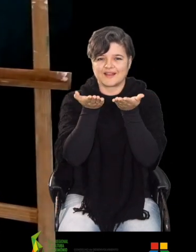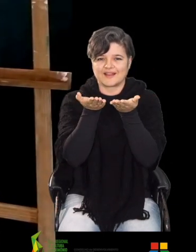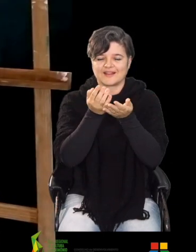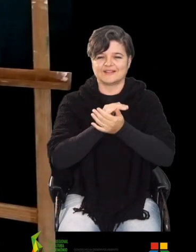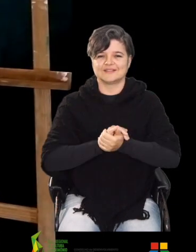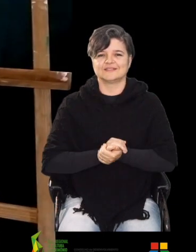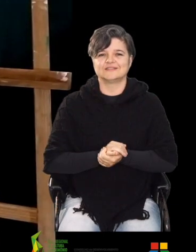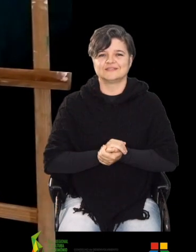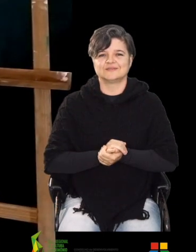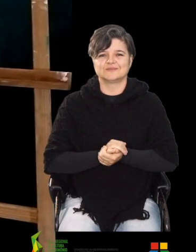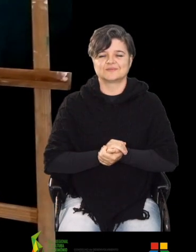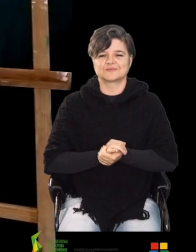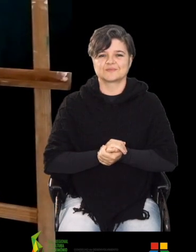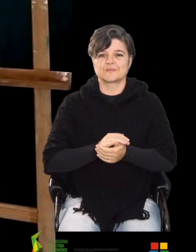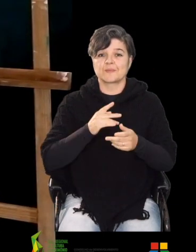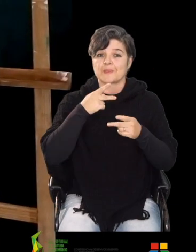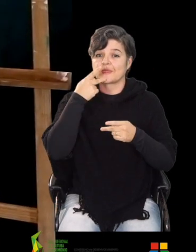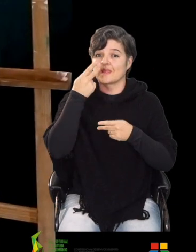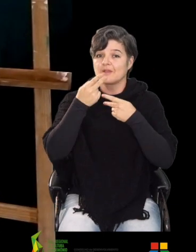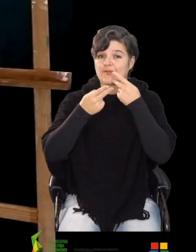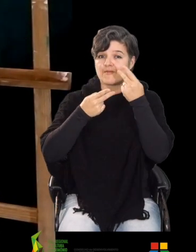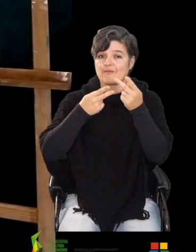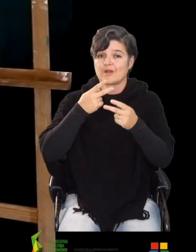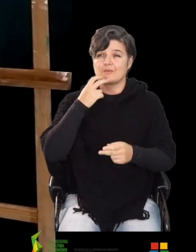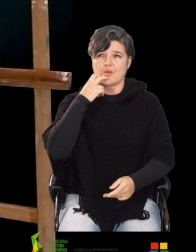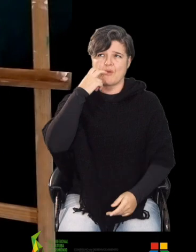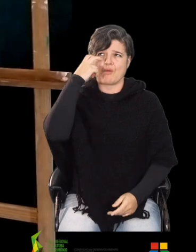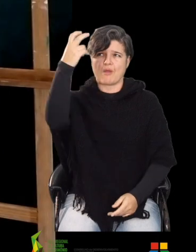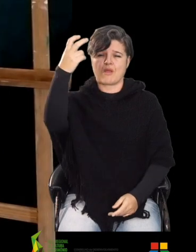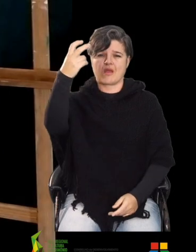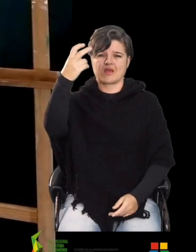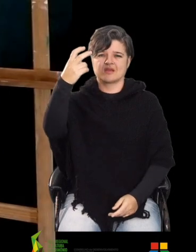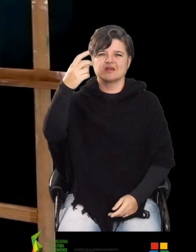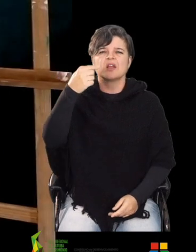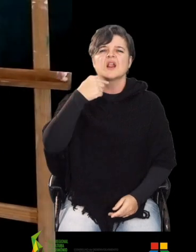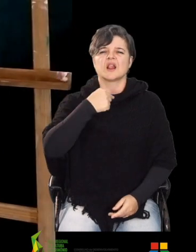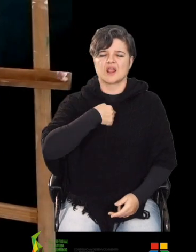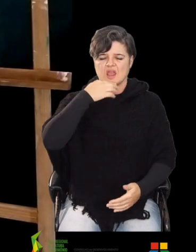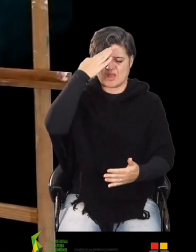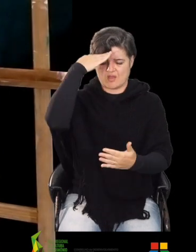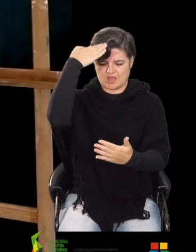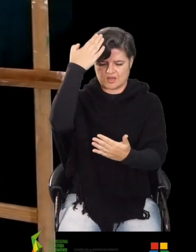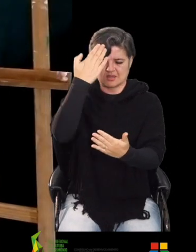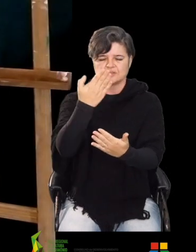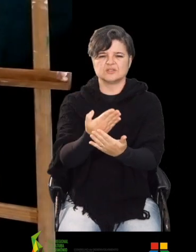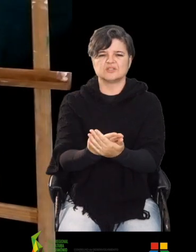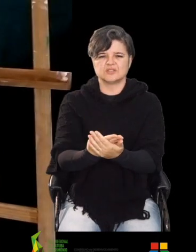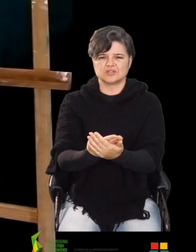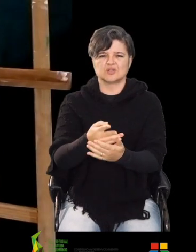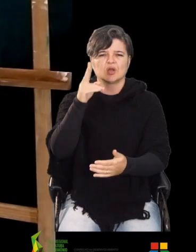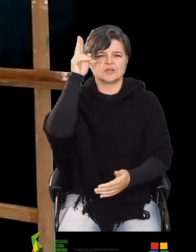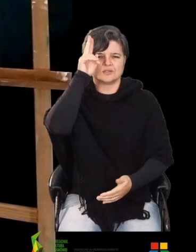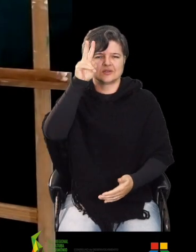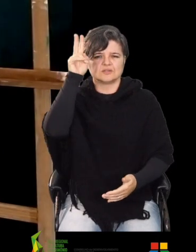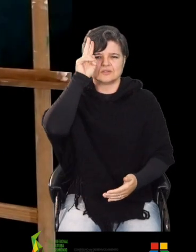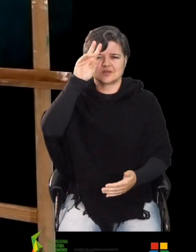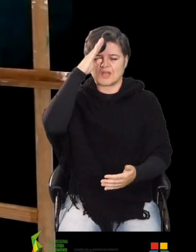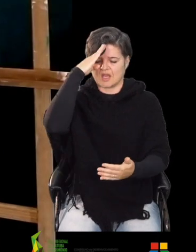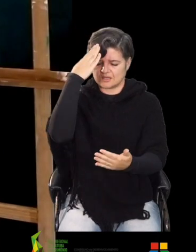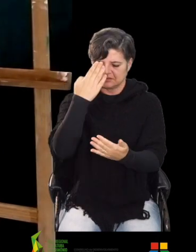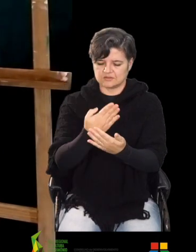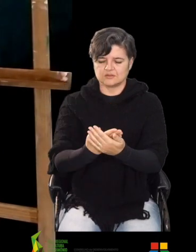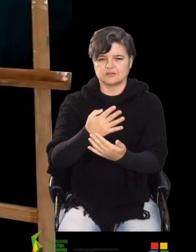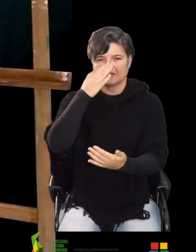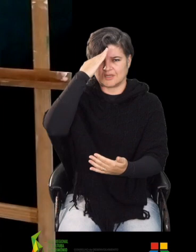e ir para o mais forte e conseguir eu acredito histórias acredito acredito acredito